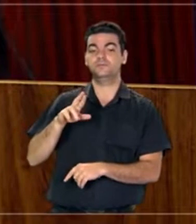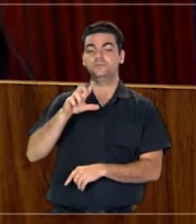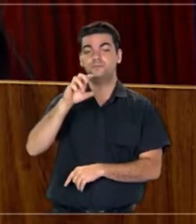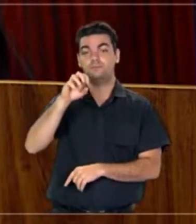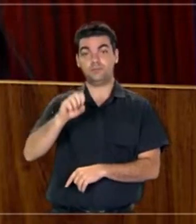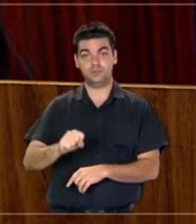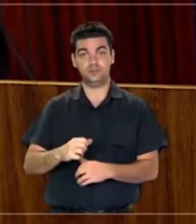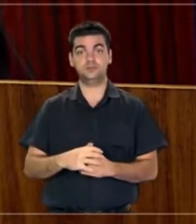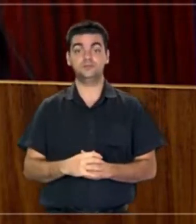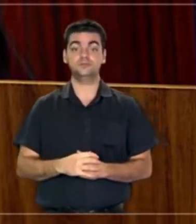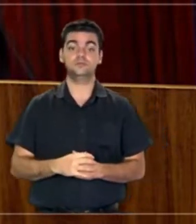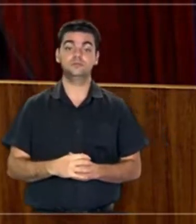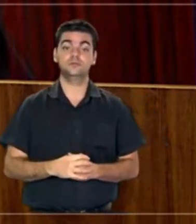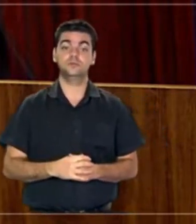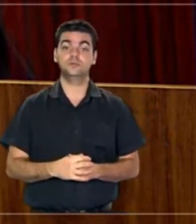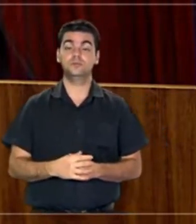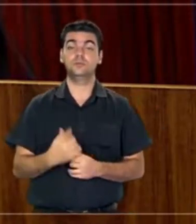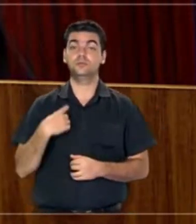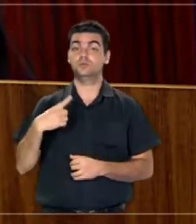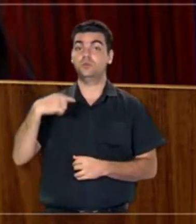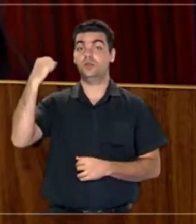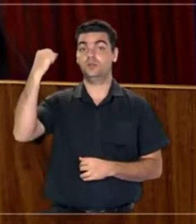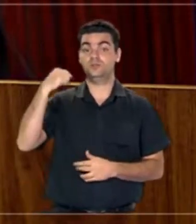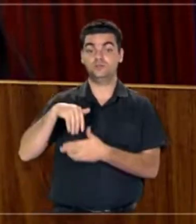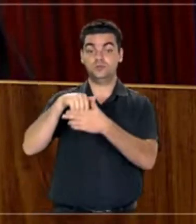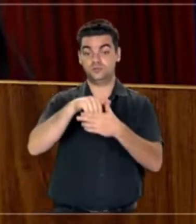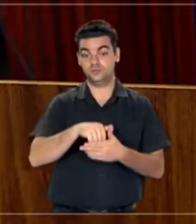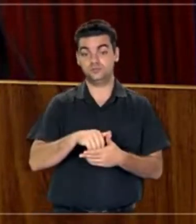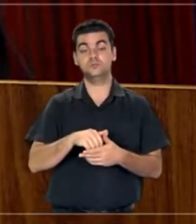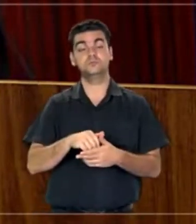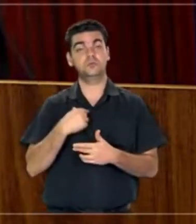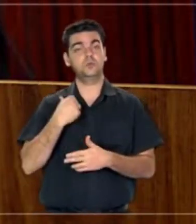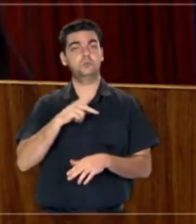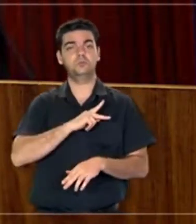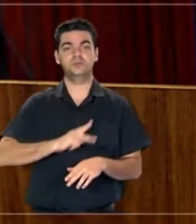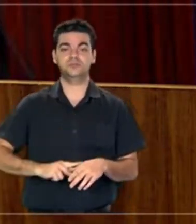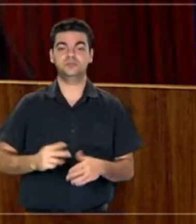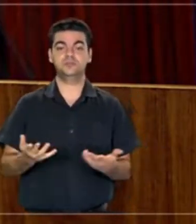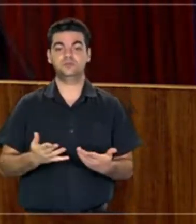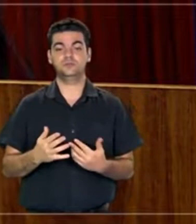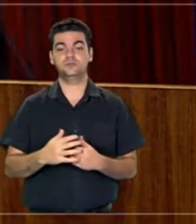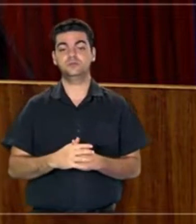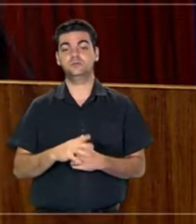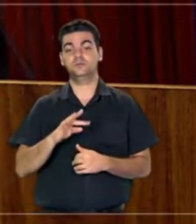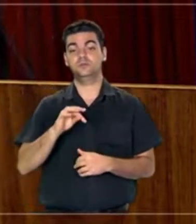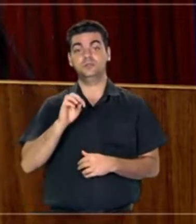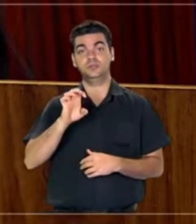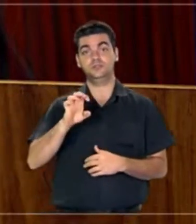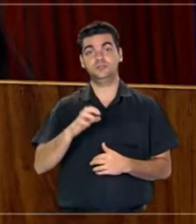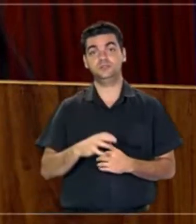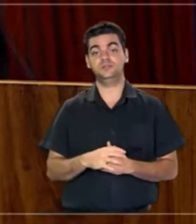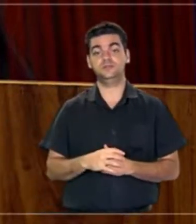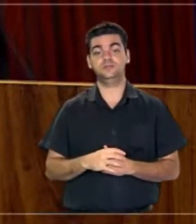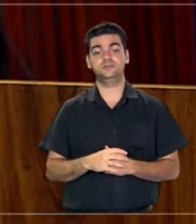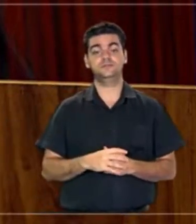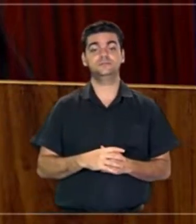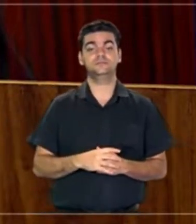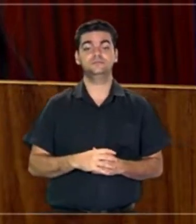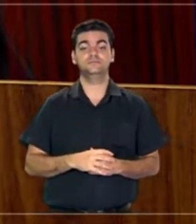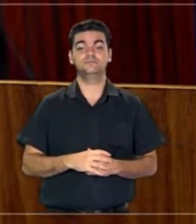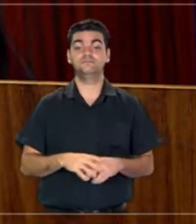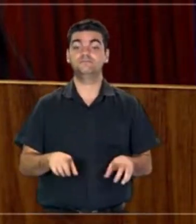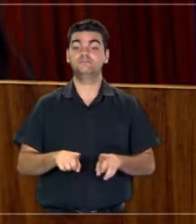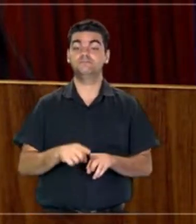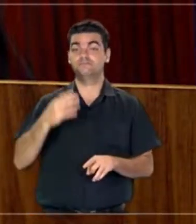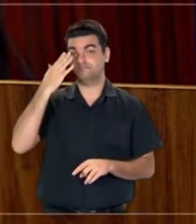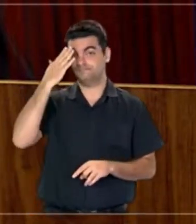Orbach, pela votação e eleição para presidir o Tribunal Superior Eleitoral.